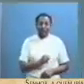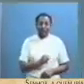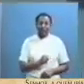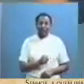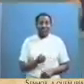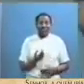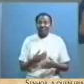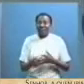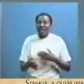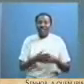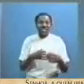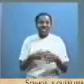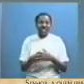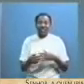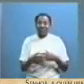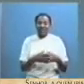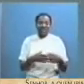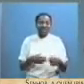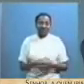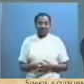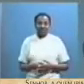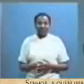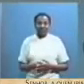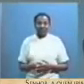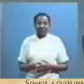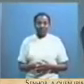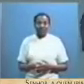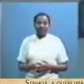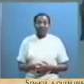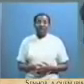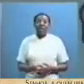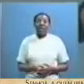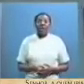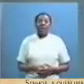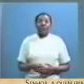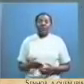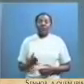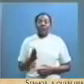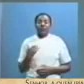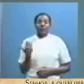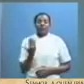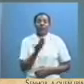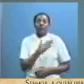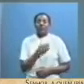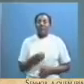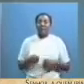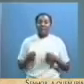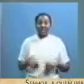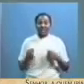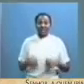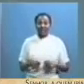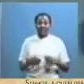vícios é você ir tomando essa consciência: eu sou filho de Deus. Eu sou o único, Deus me ama, mas Deus me ama com amor